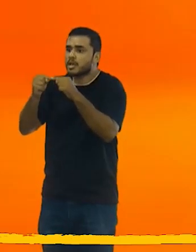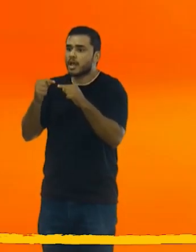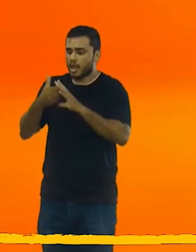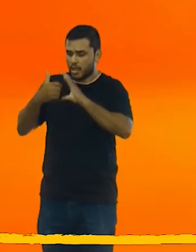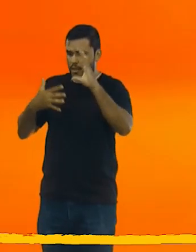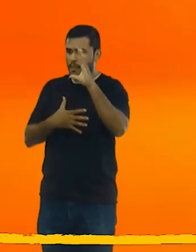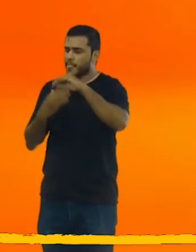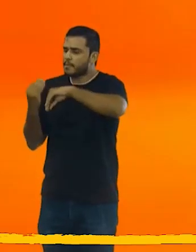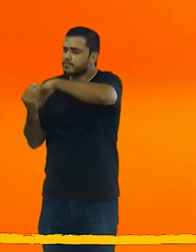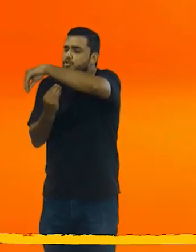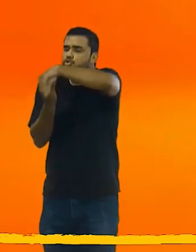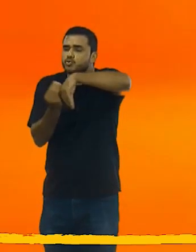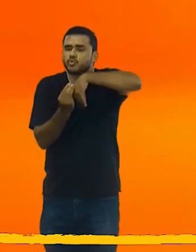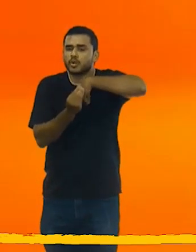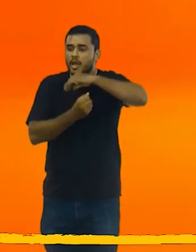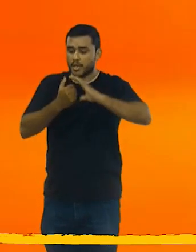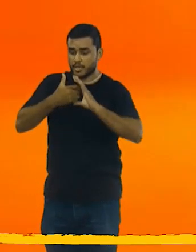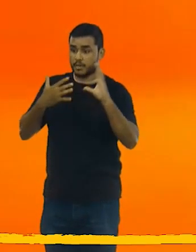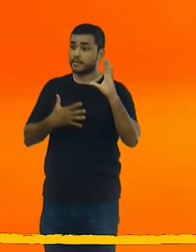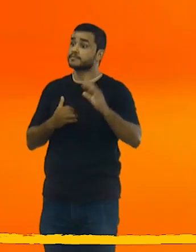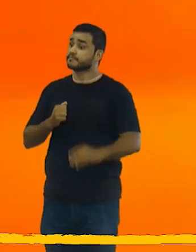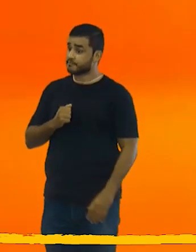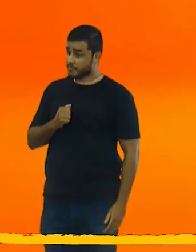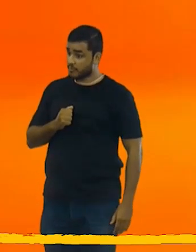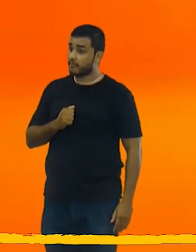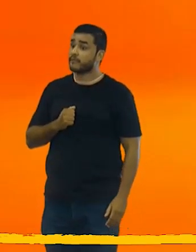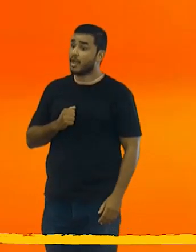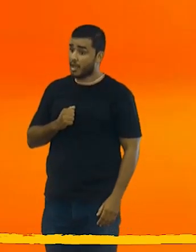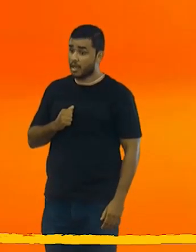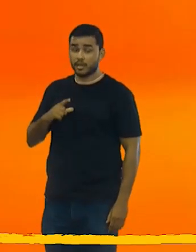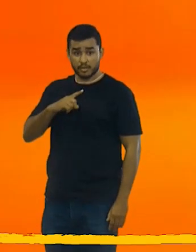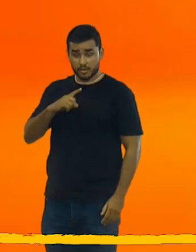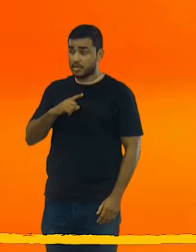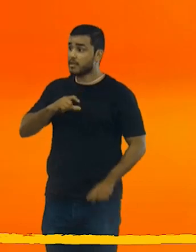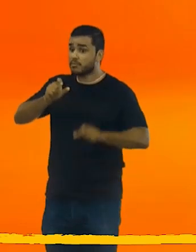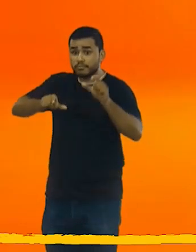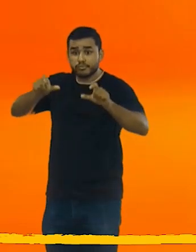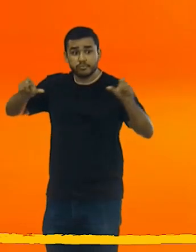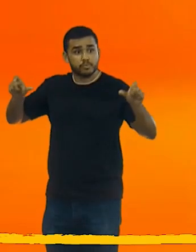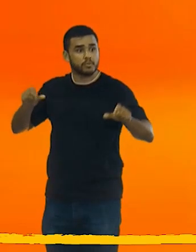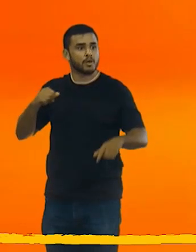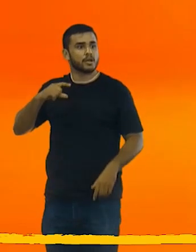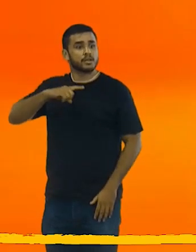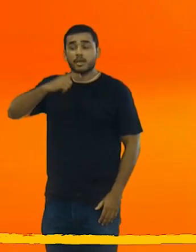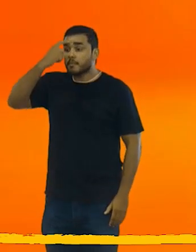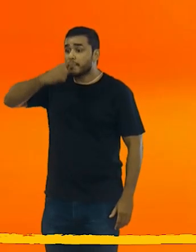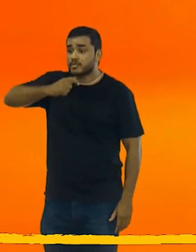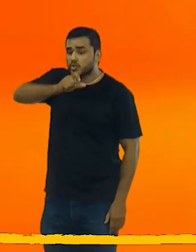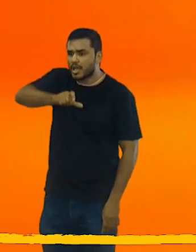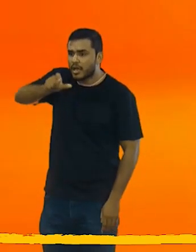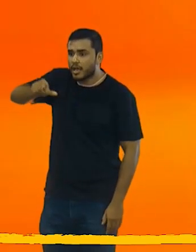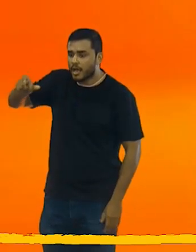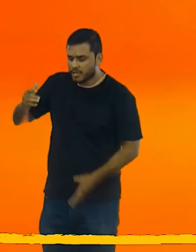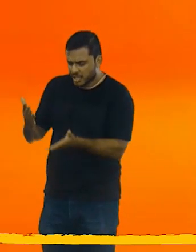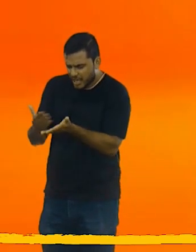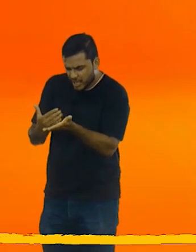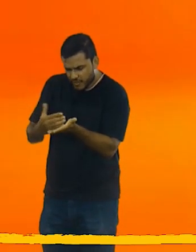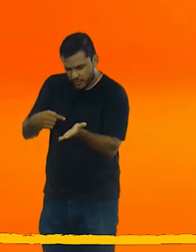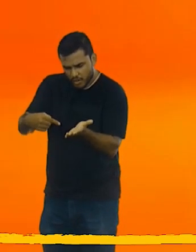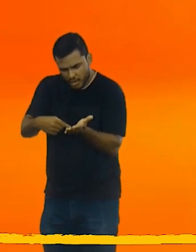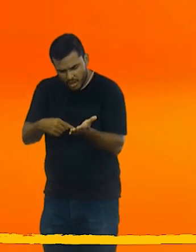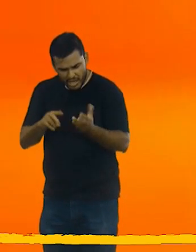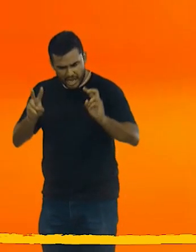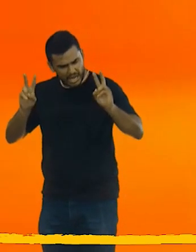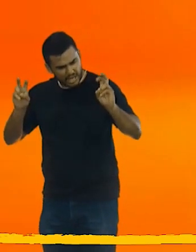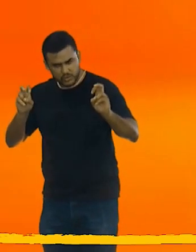do Riobaldo, protagonista de Grande Sertão Veredas do Guimarães Rosa, porque em todos esses personagens está a